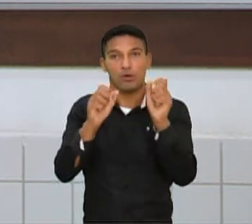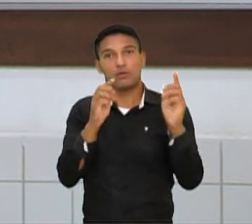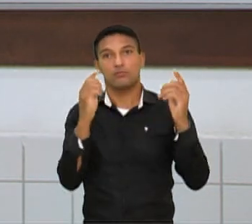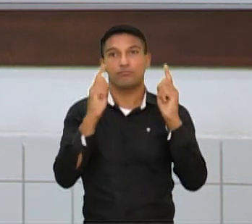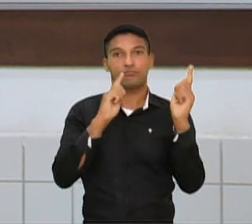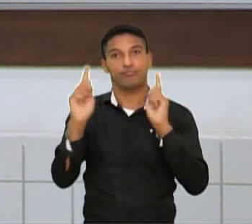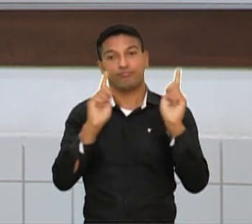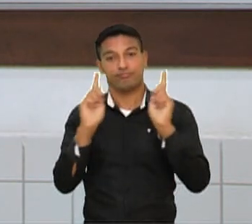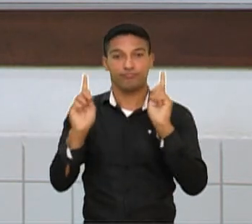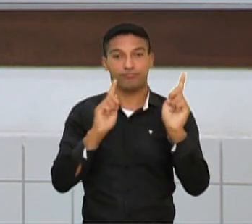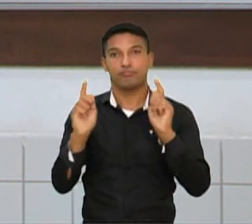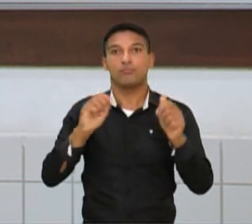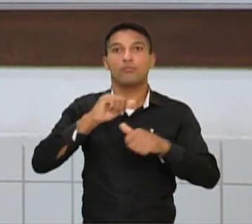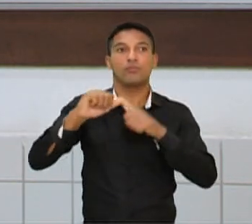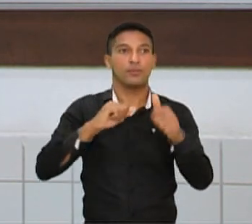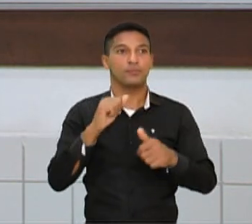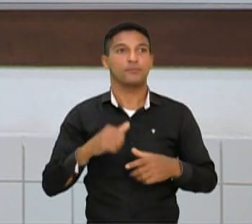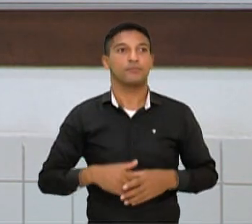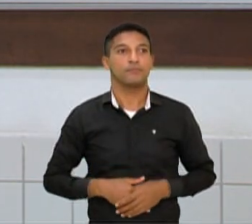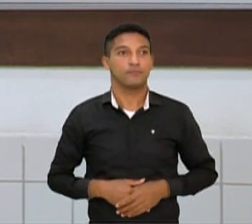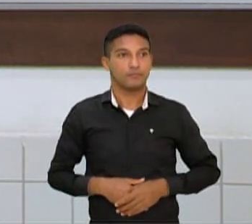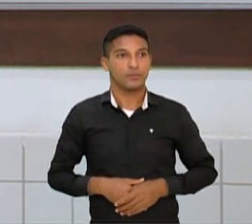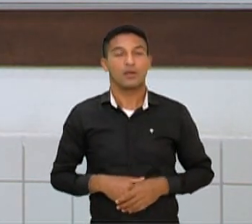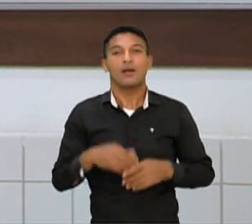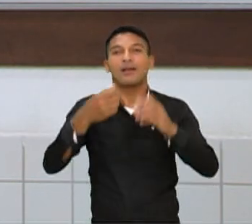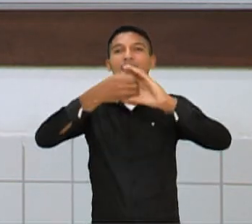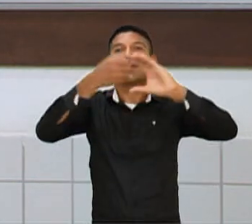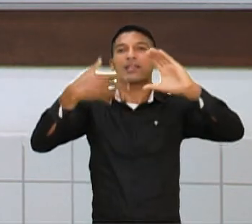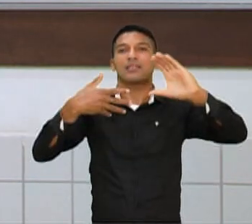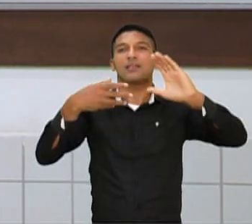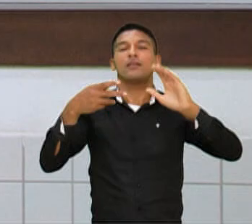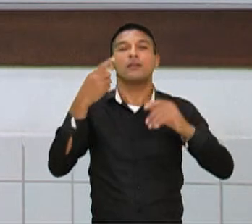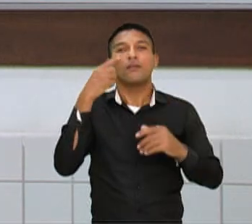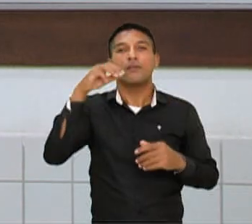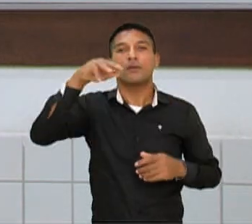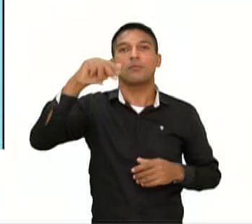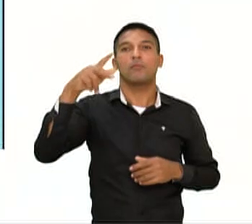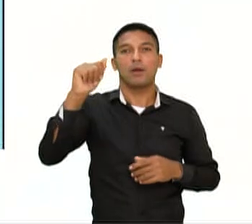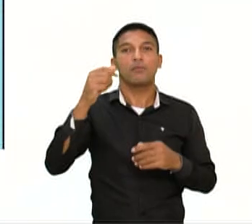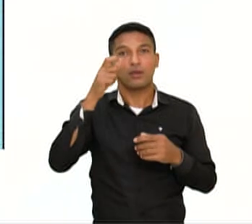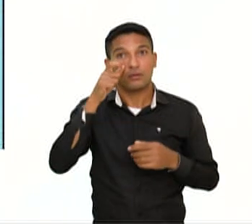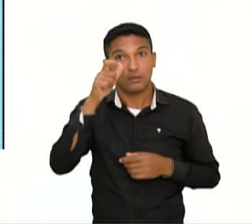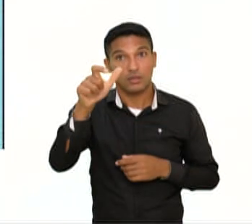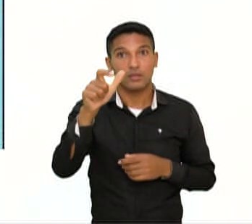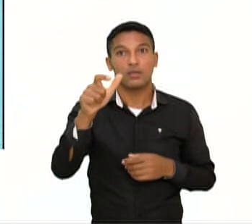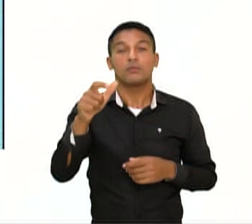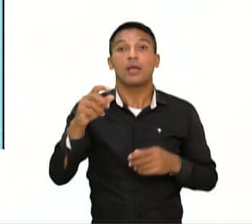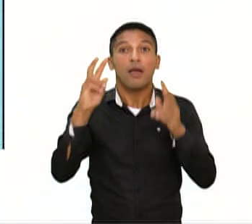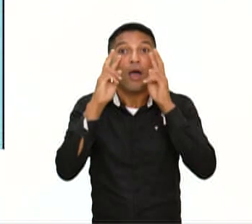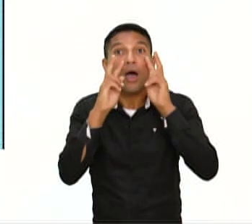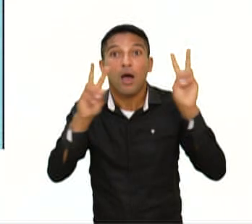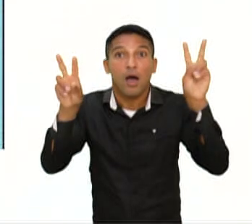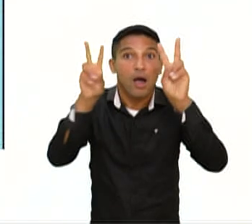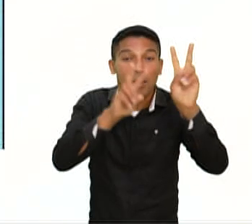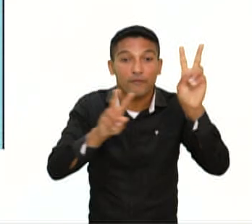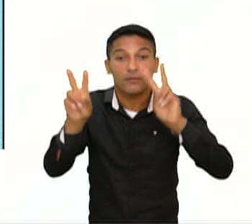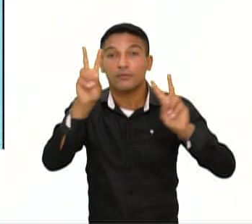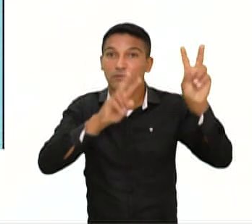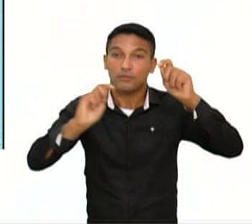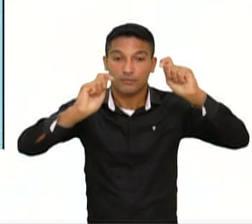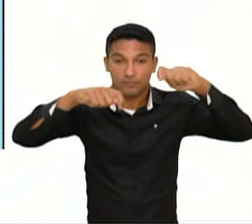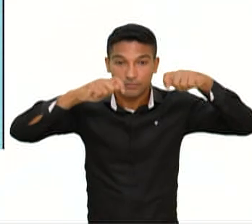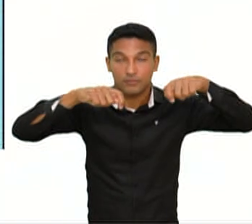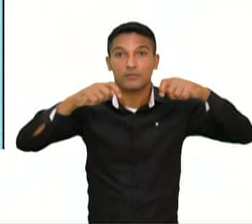oscilações. Dentro dessa característica, puxamos esse mapinha que eu acho bastante interessante porque ele é bem visualmente saliente